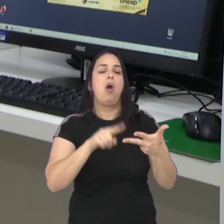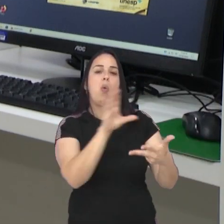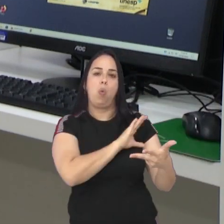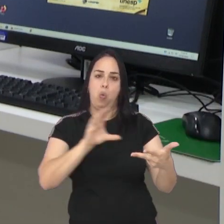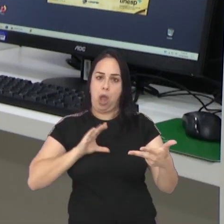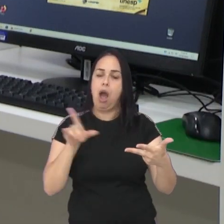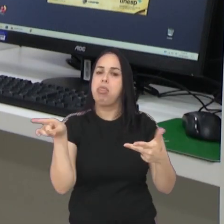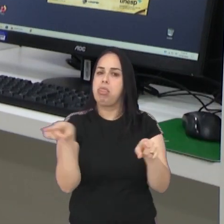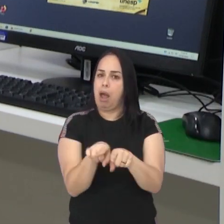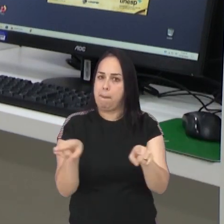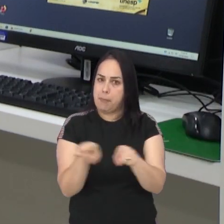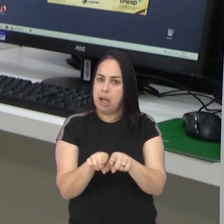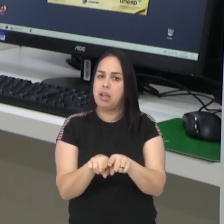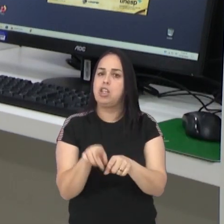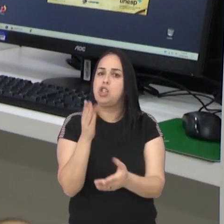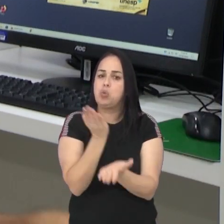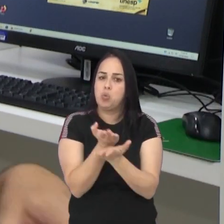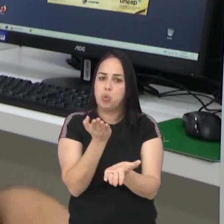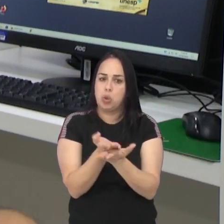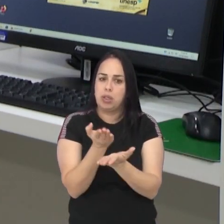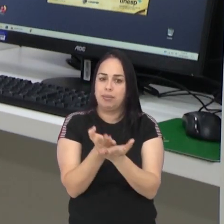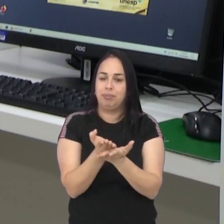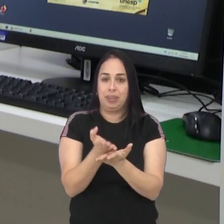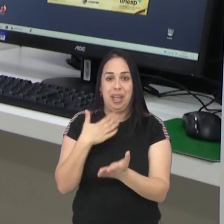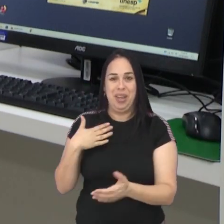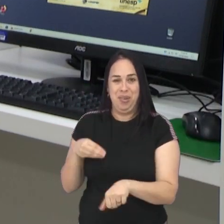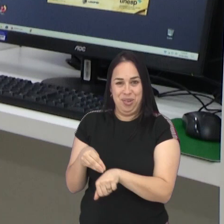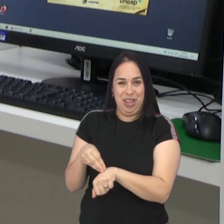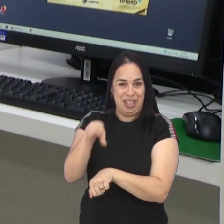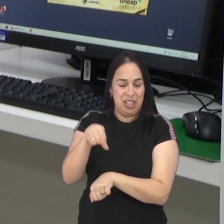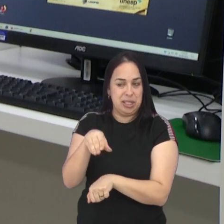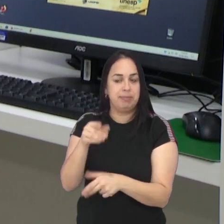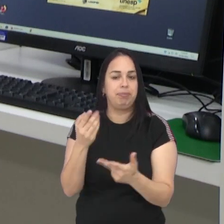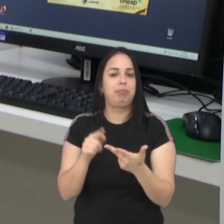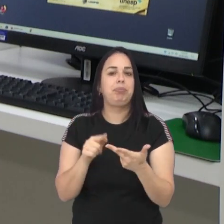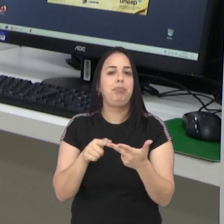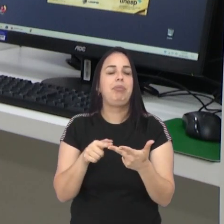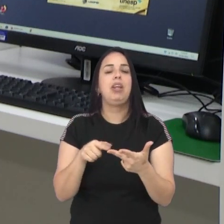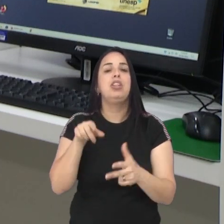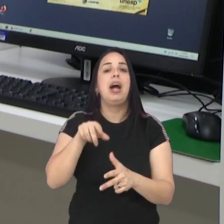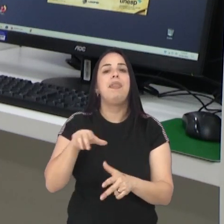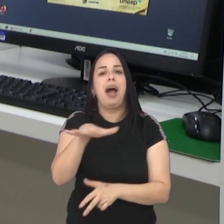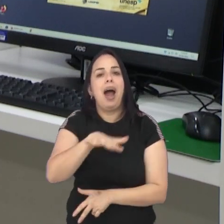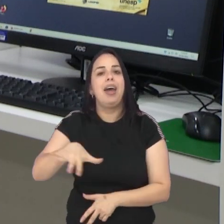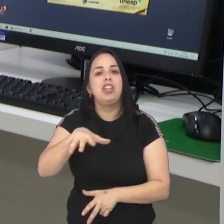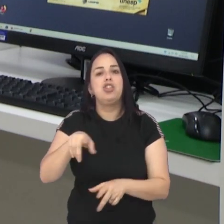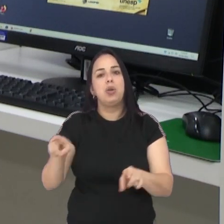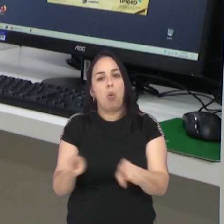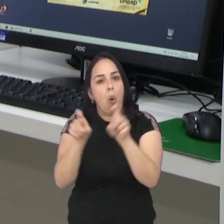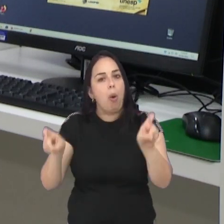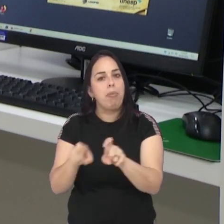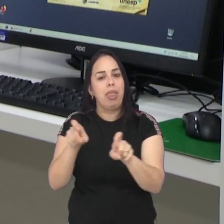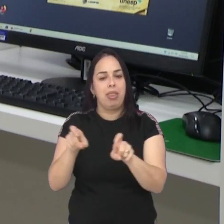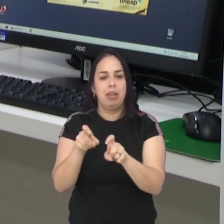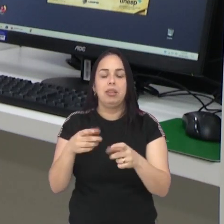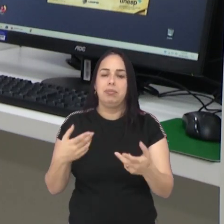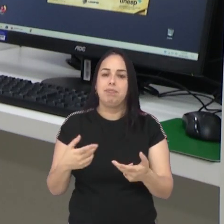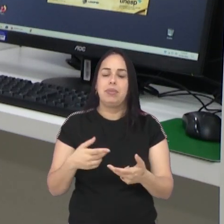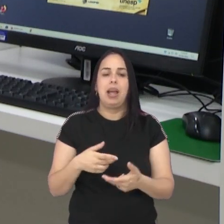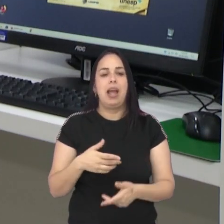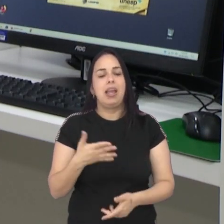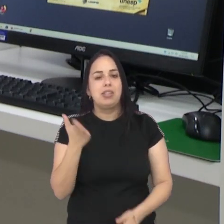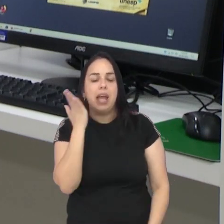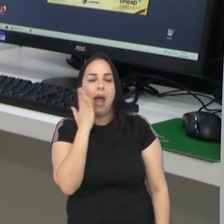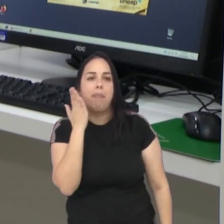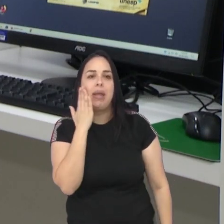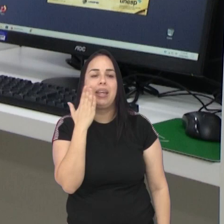um cunhado que também faz, meio por indicações nossas também, faz a área de computação. Então, a gente percebe que